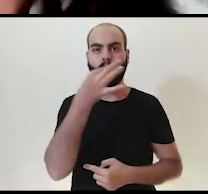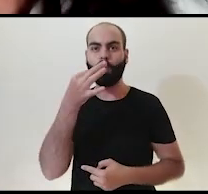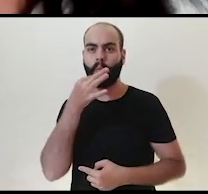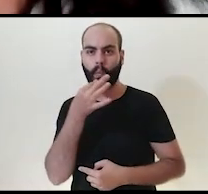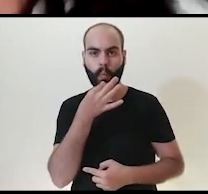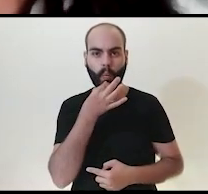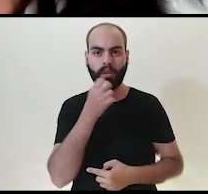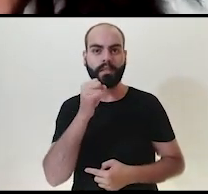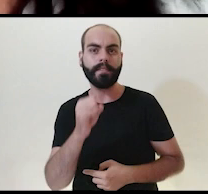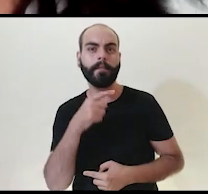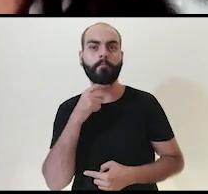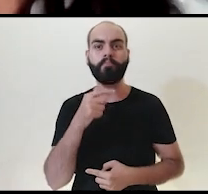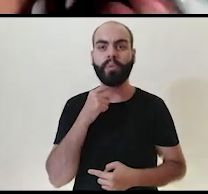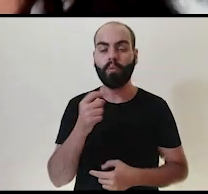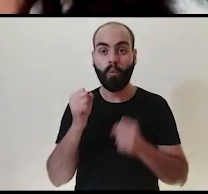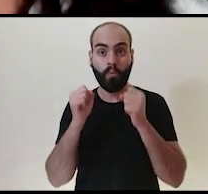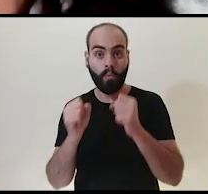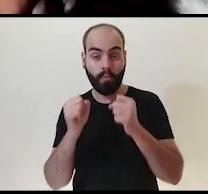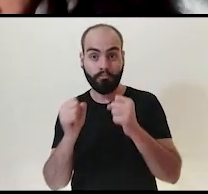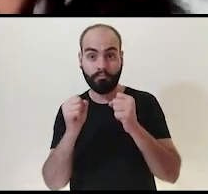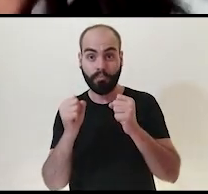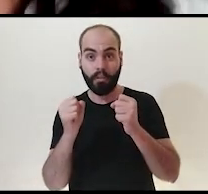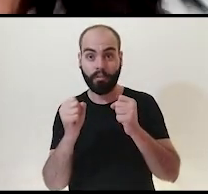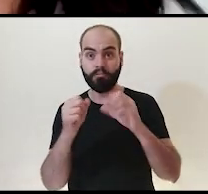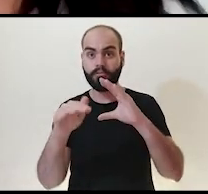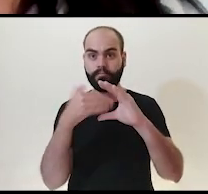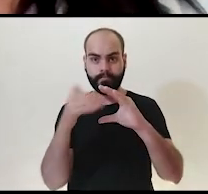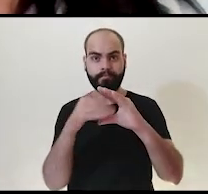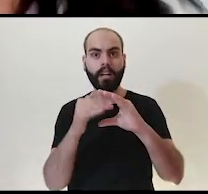nos comentários aqui no YouTube, porque